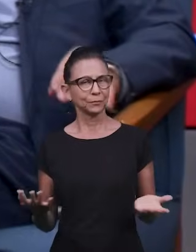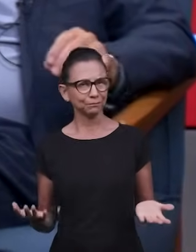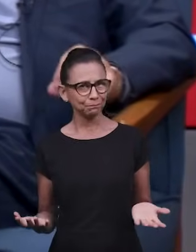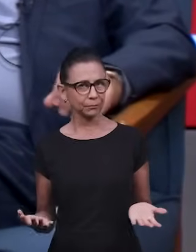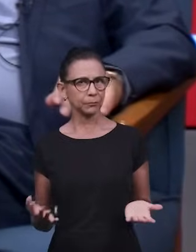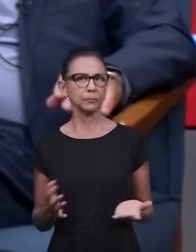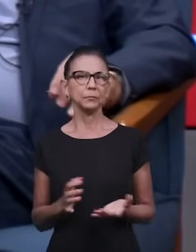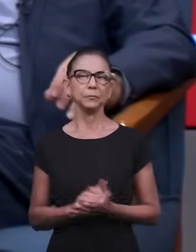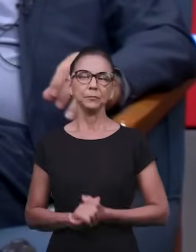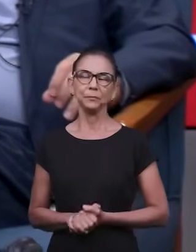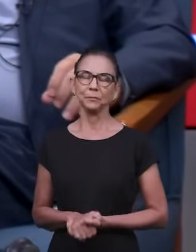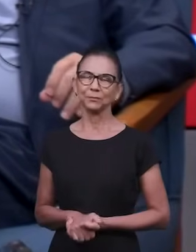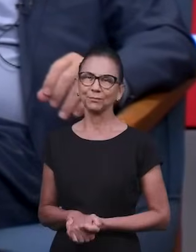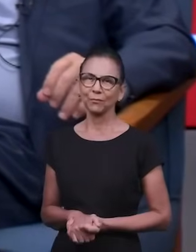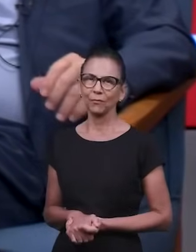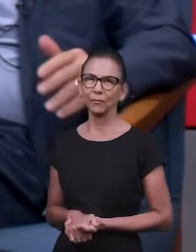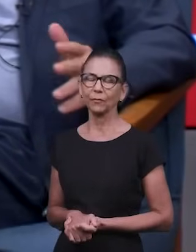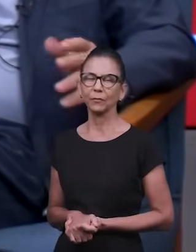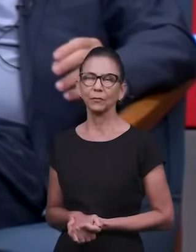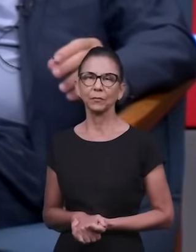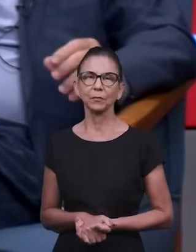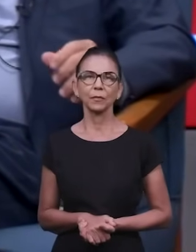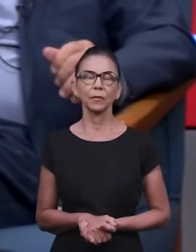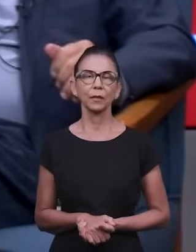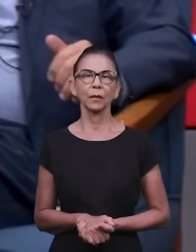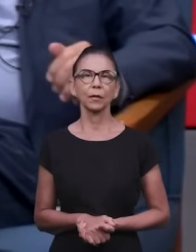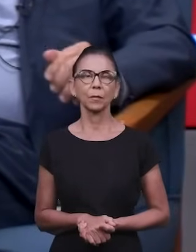bem irmãos nós estamos